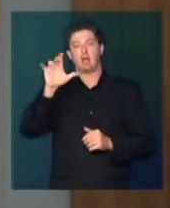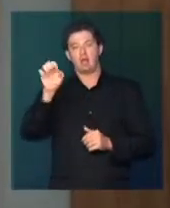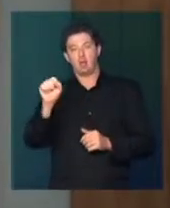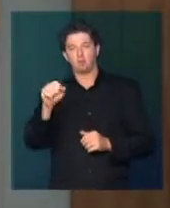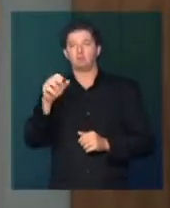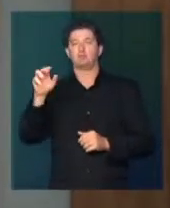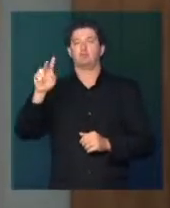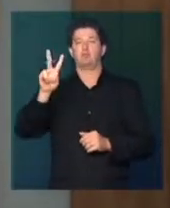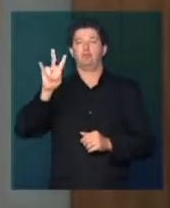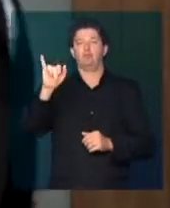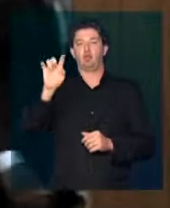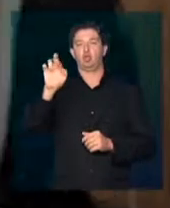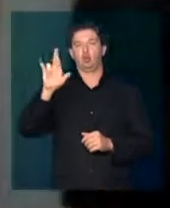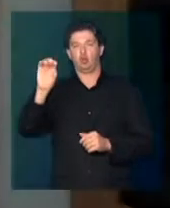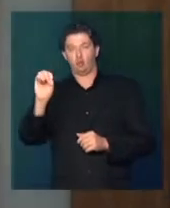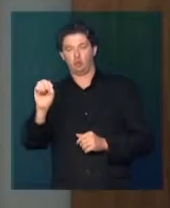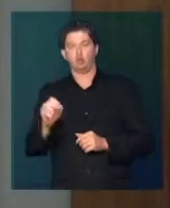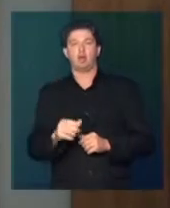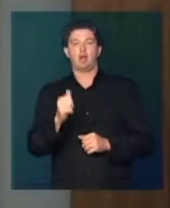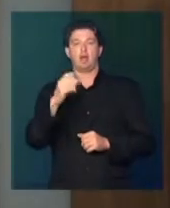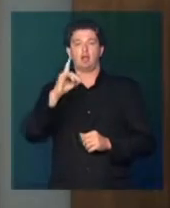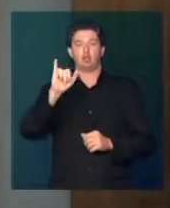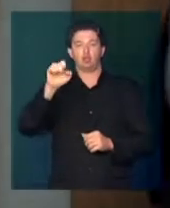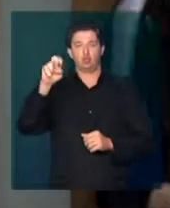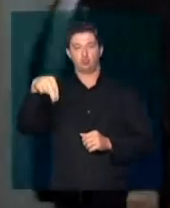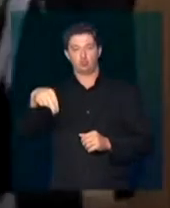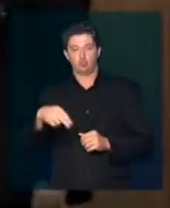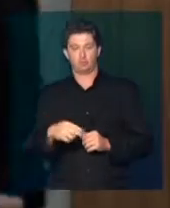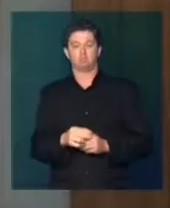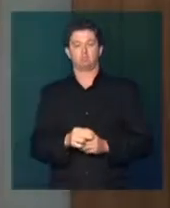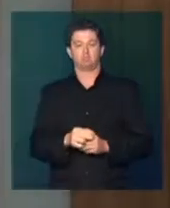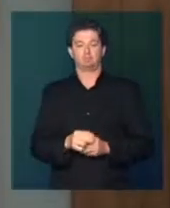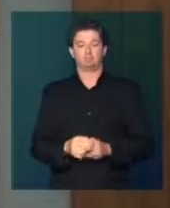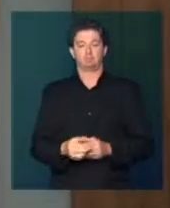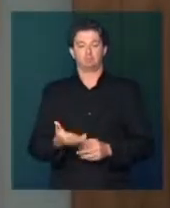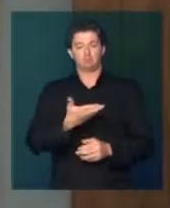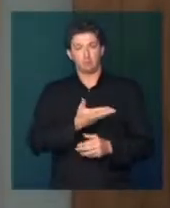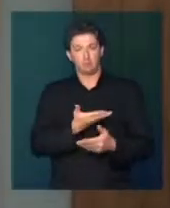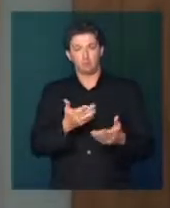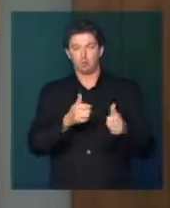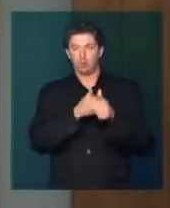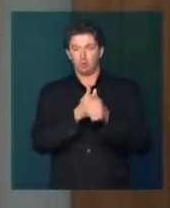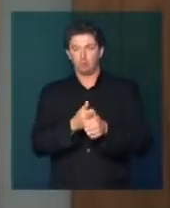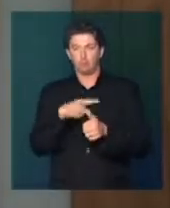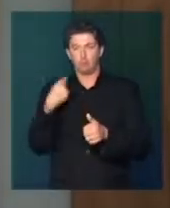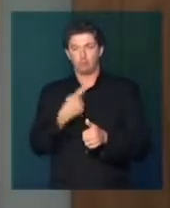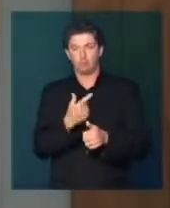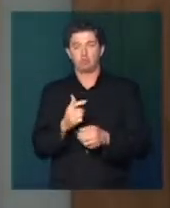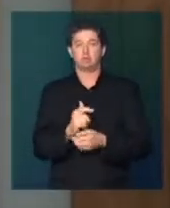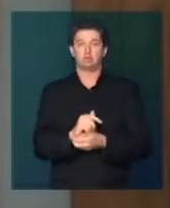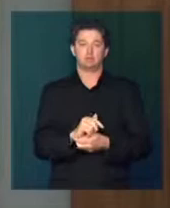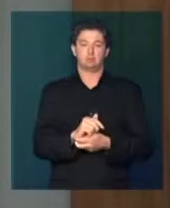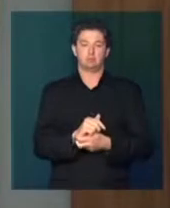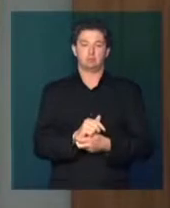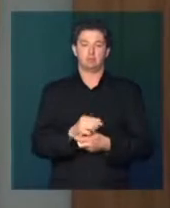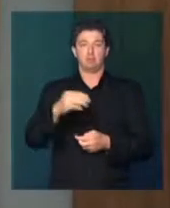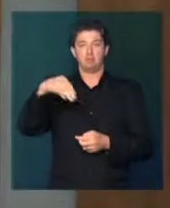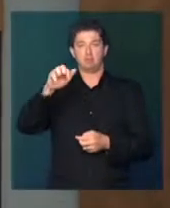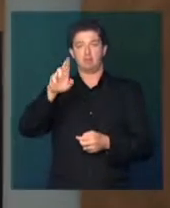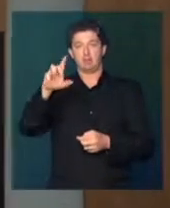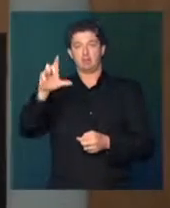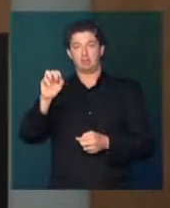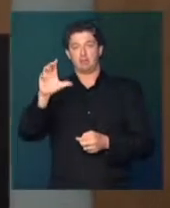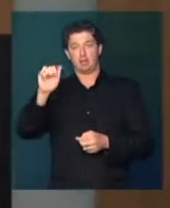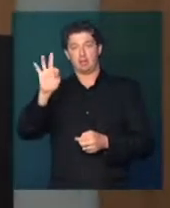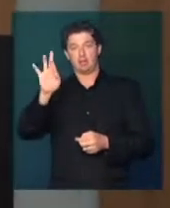o Vitório Galli, o Adilson Sacchetti, nosso companheiro que nos acompanha, Marcelo Castro, do